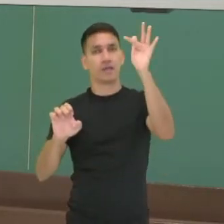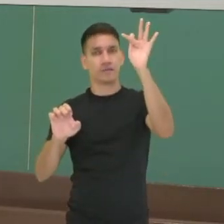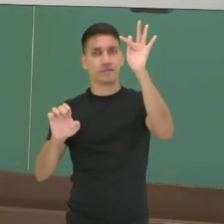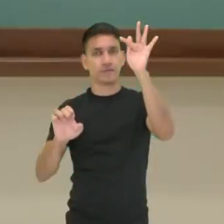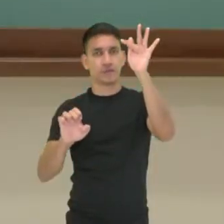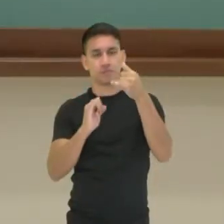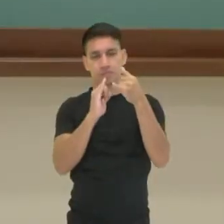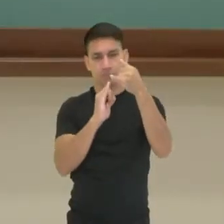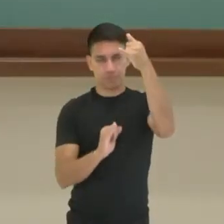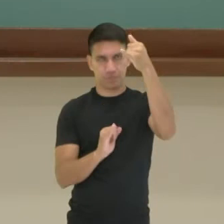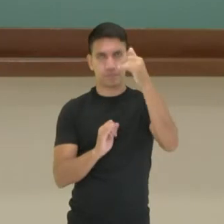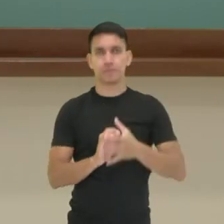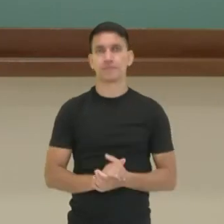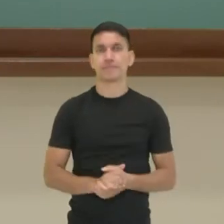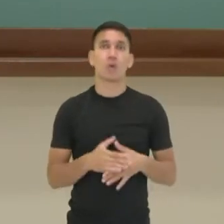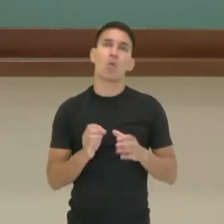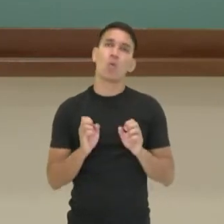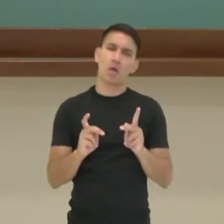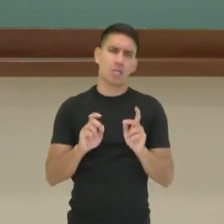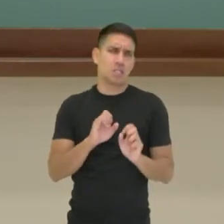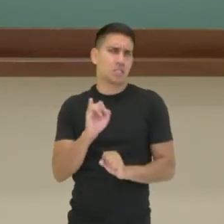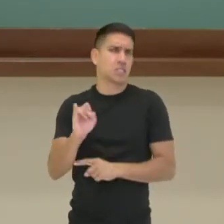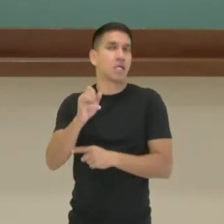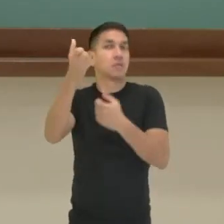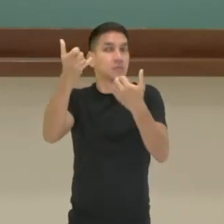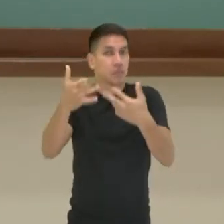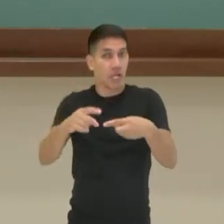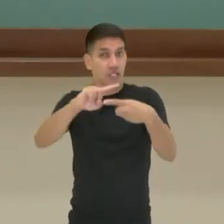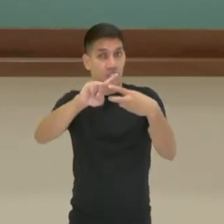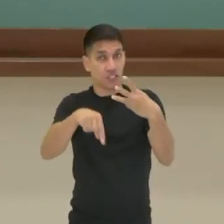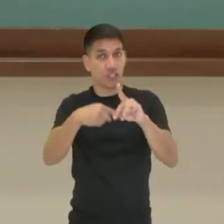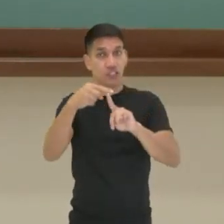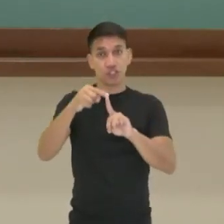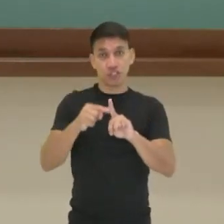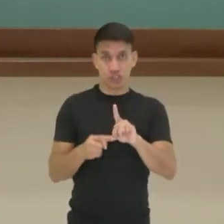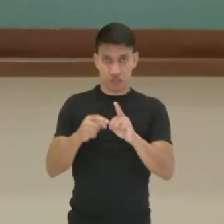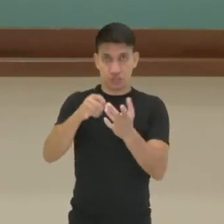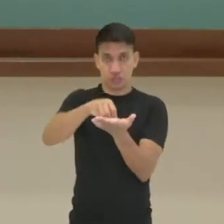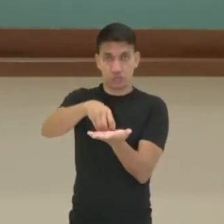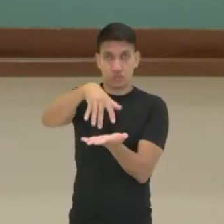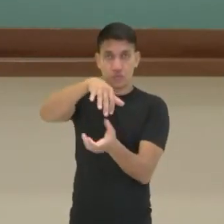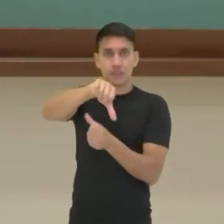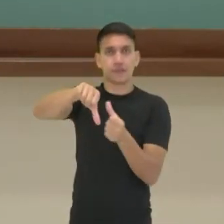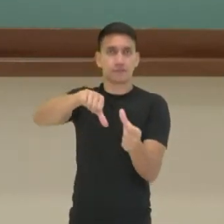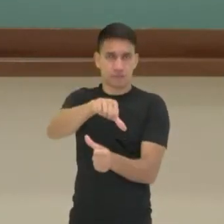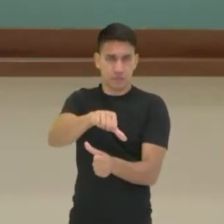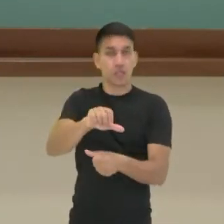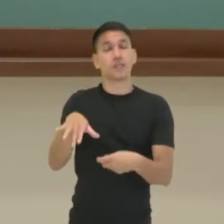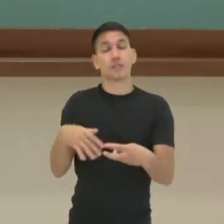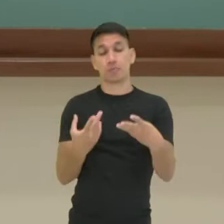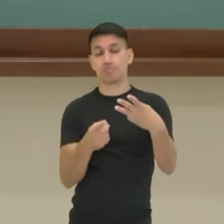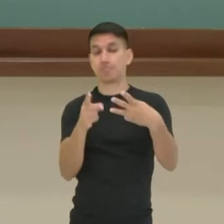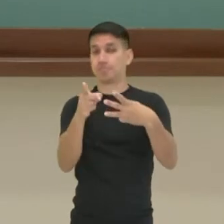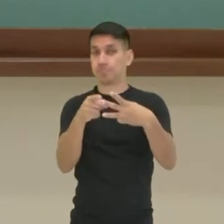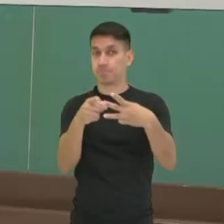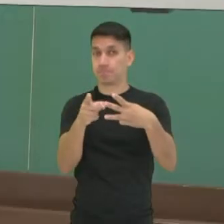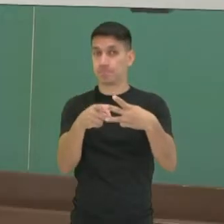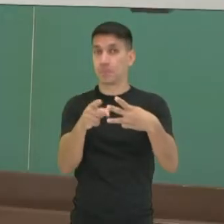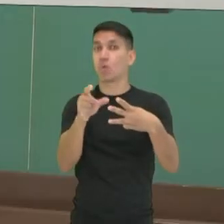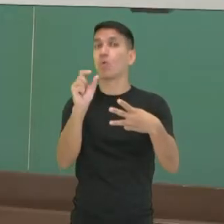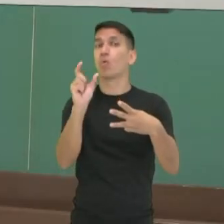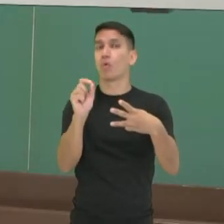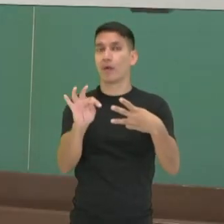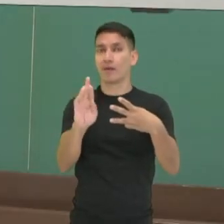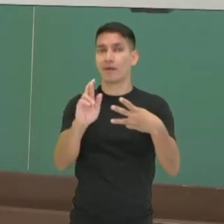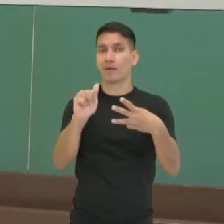F. Muito bem, se nós vamos falar de três tipos de transformações geométricas, a segunda transformação